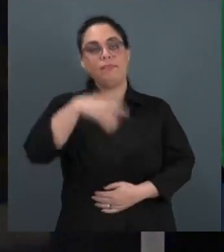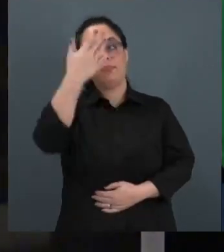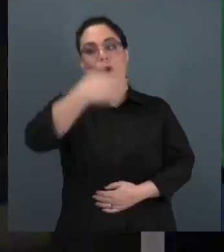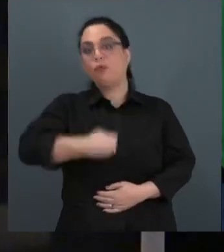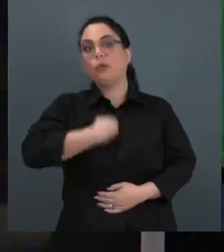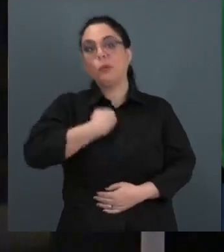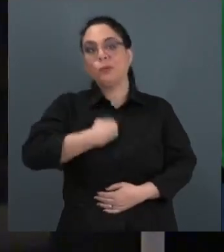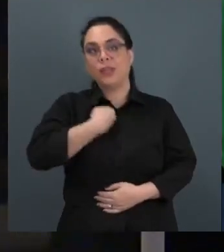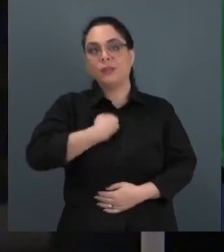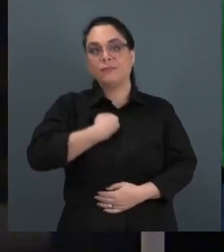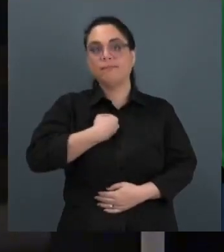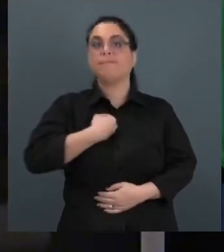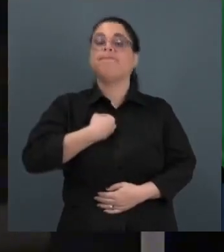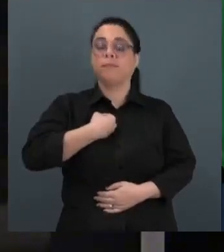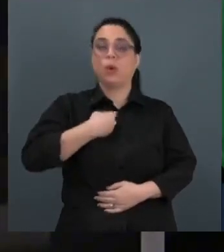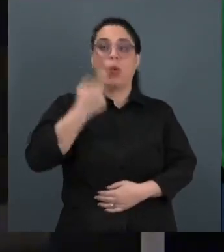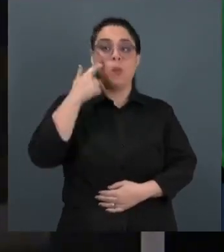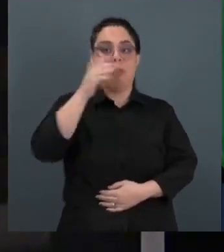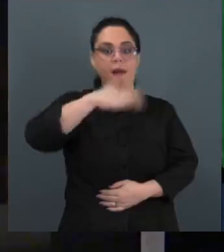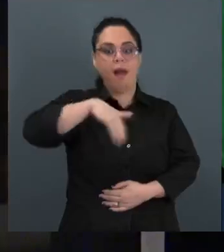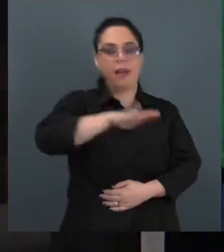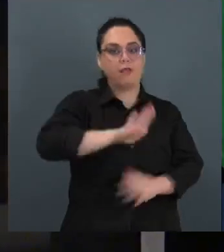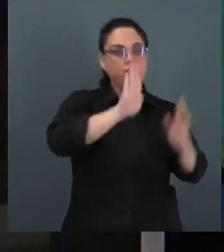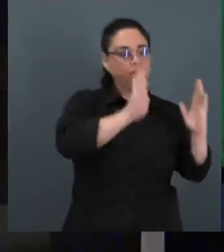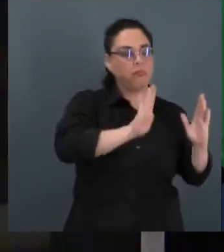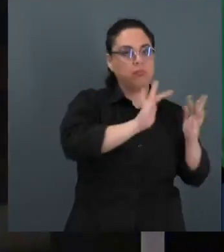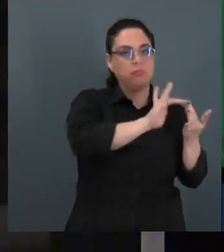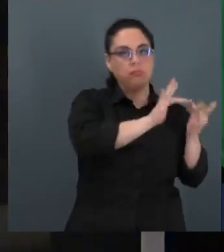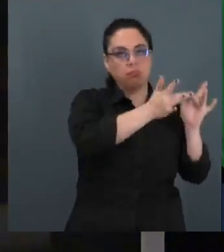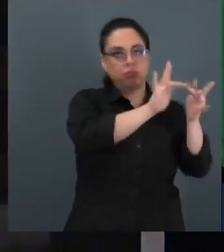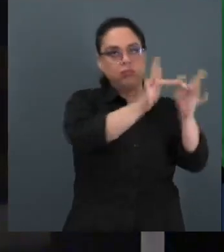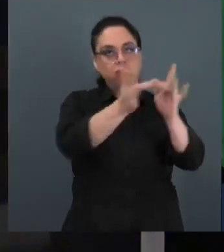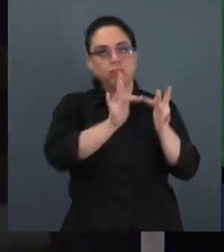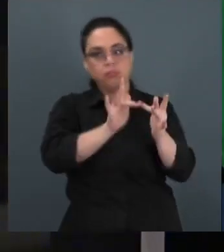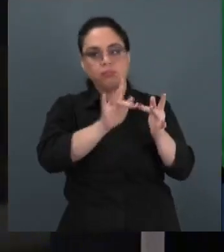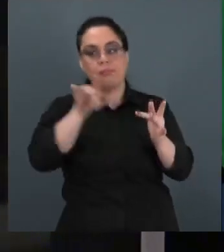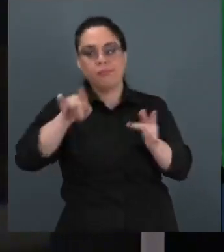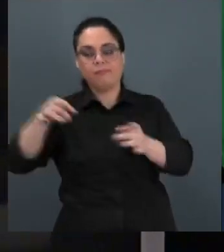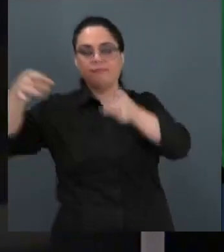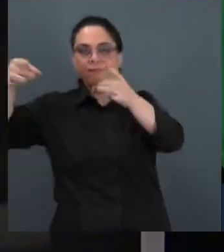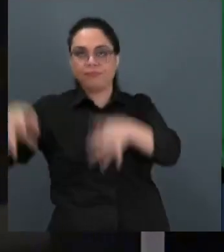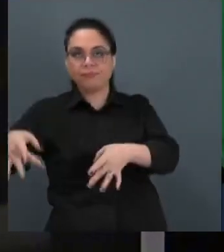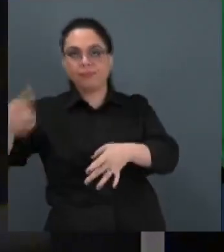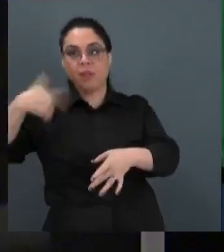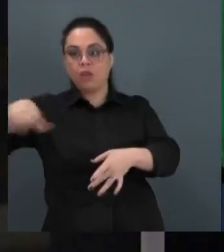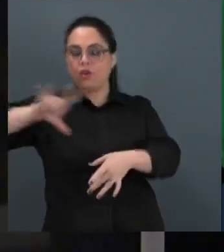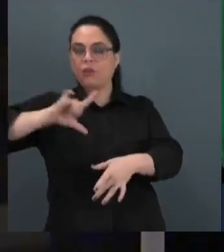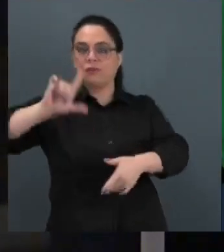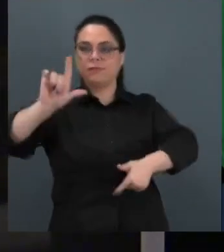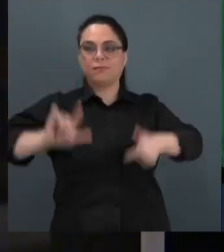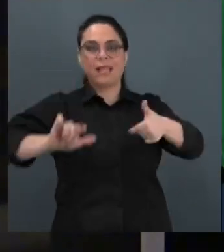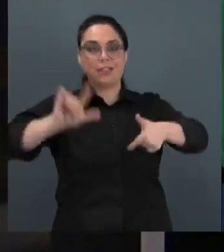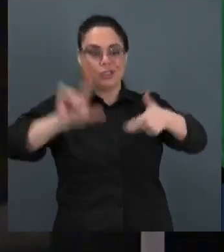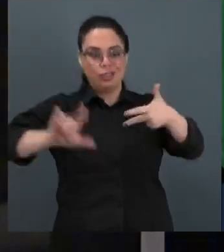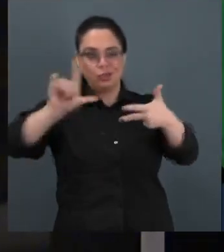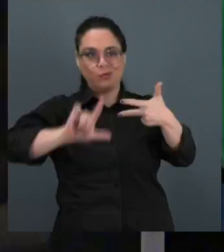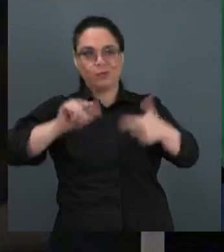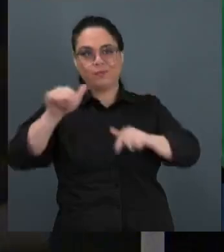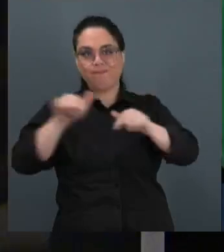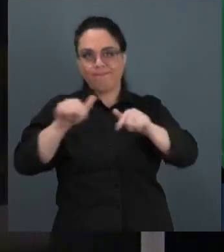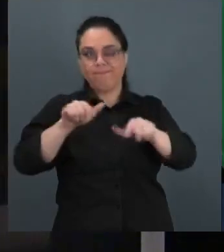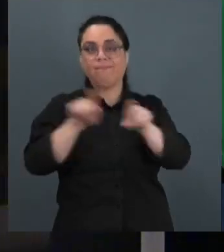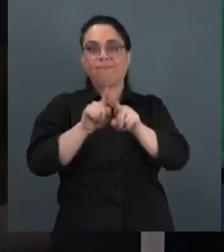lado, desarticulação, de outro lado, desapreço à atividade legislativa e ao